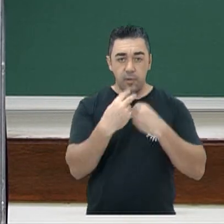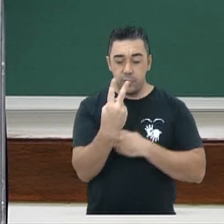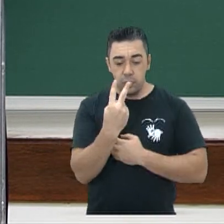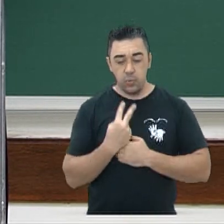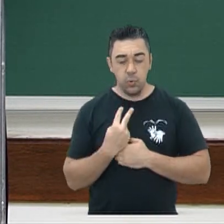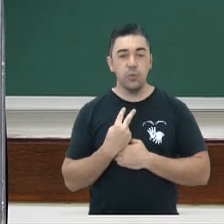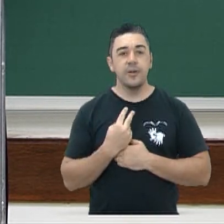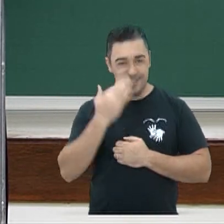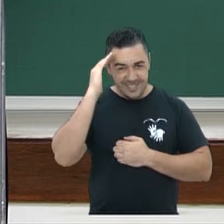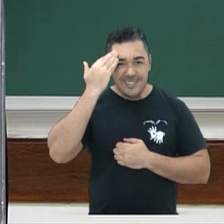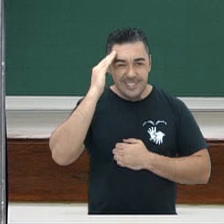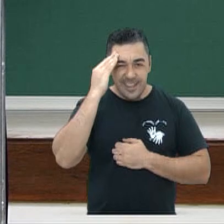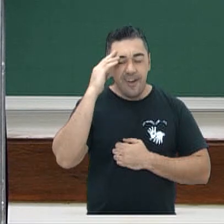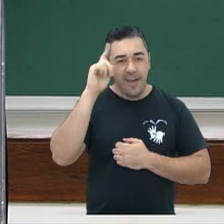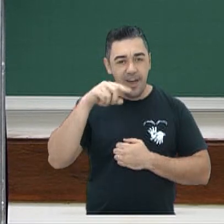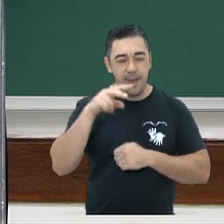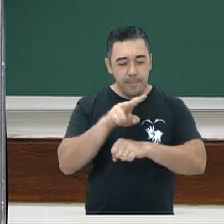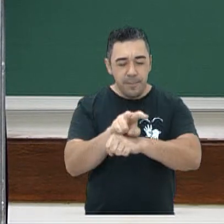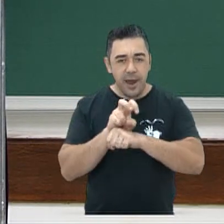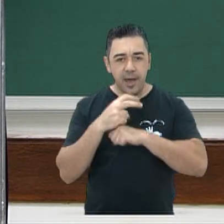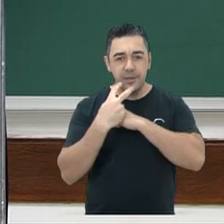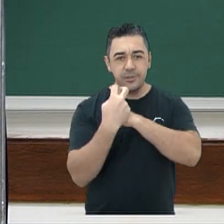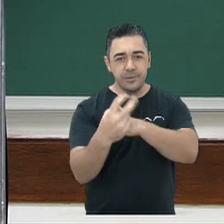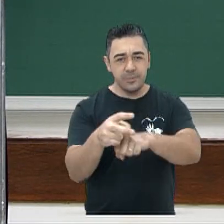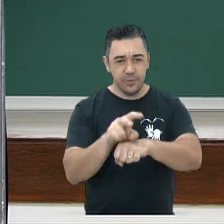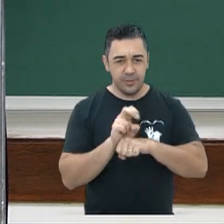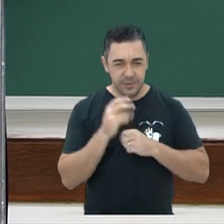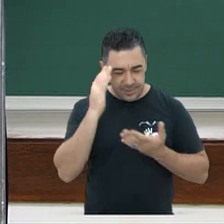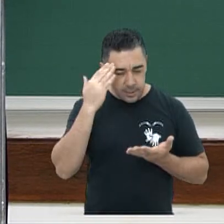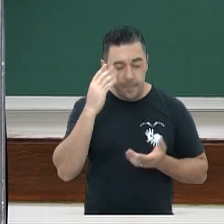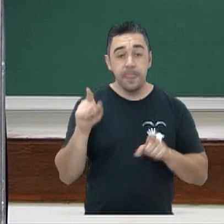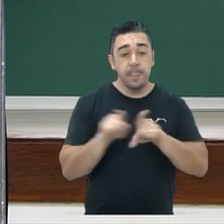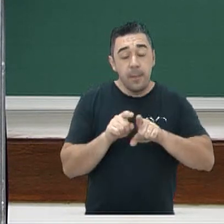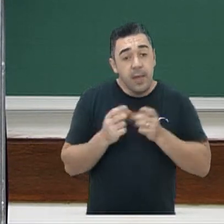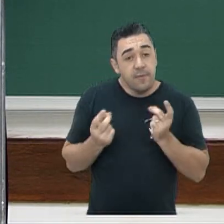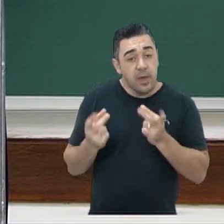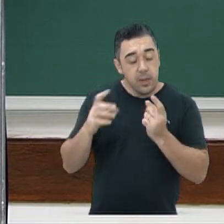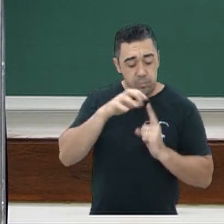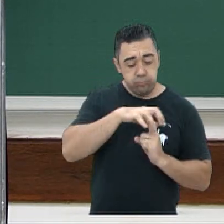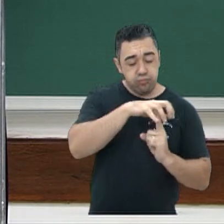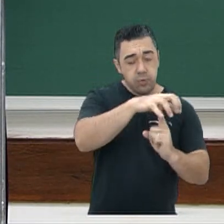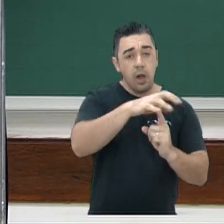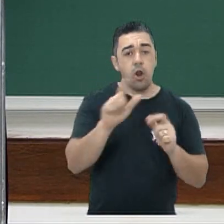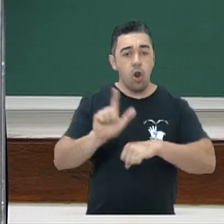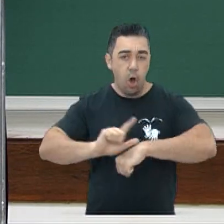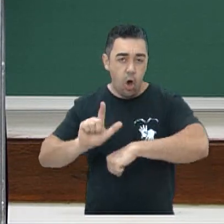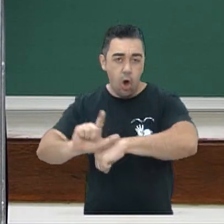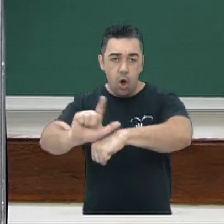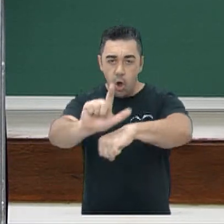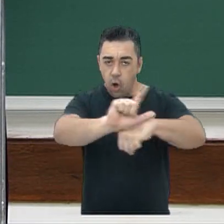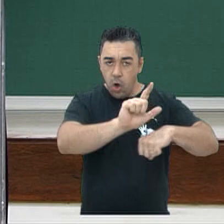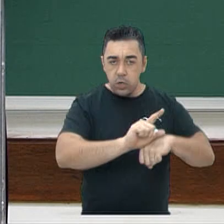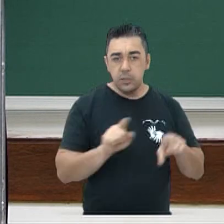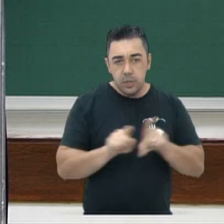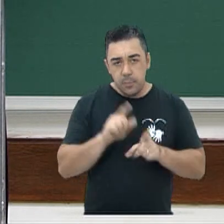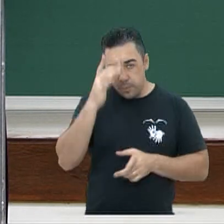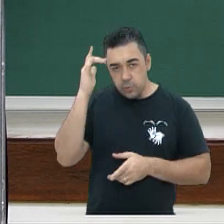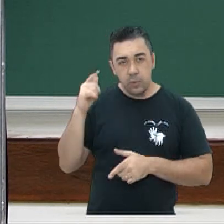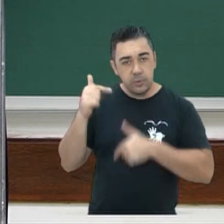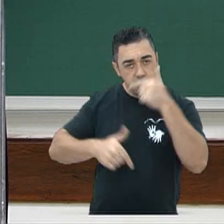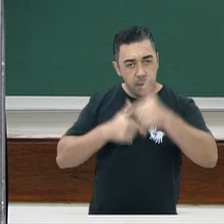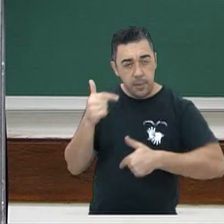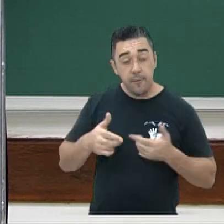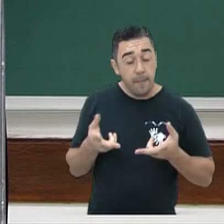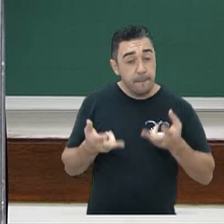tecidos, né? Lojinha, onde ele vende acessórios para o trabalho diário do homem medieval. Então a gente